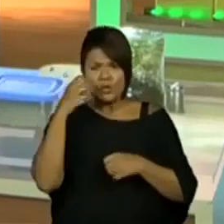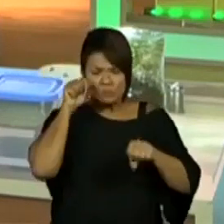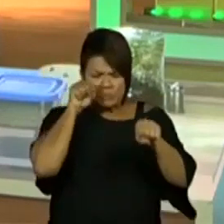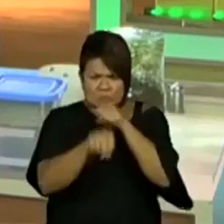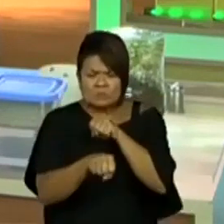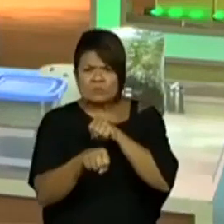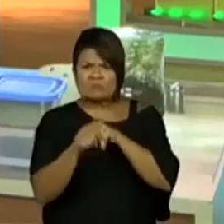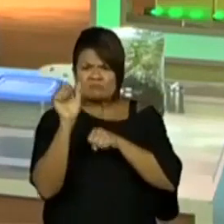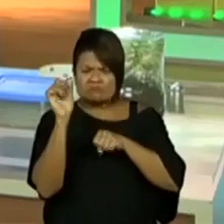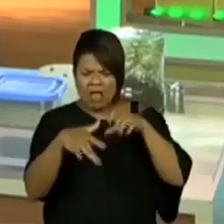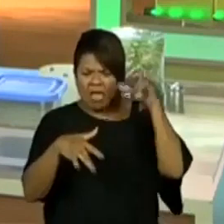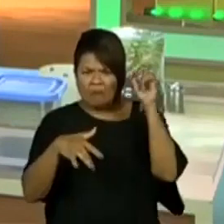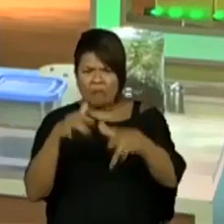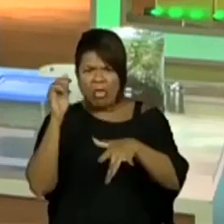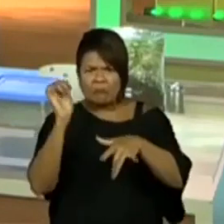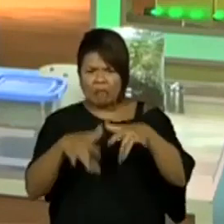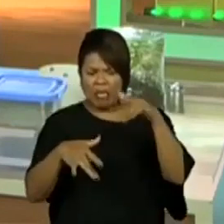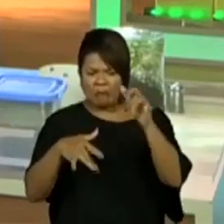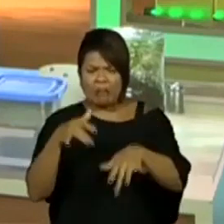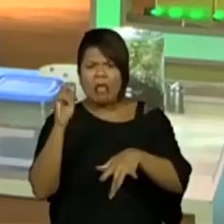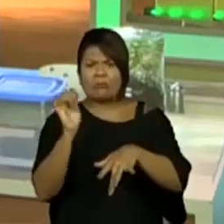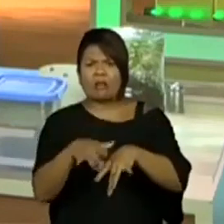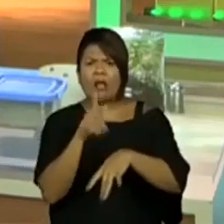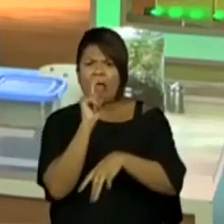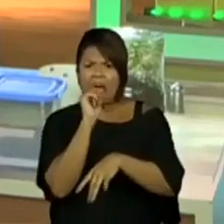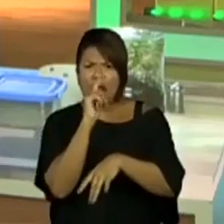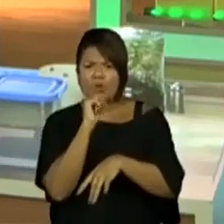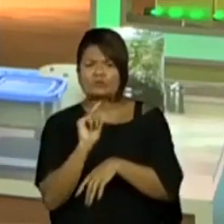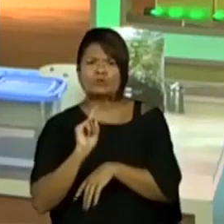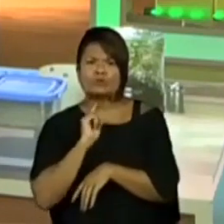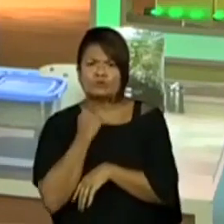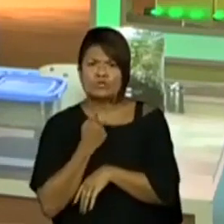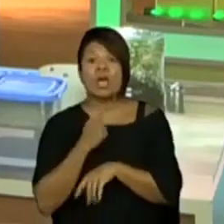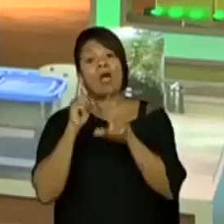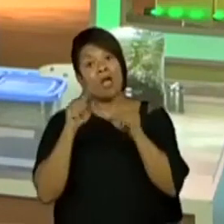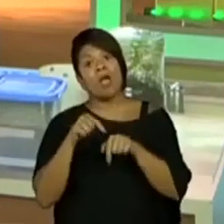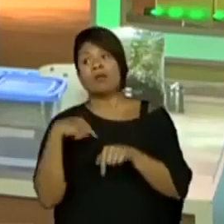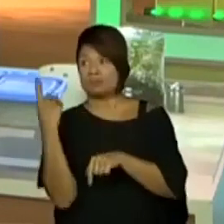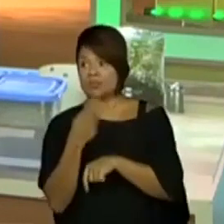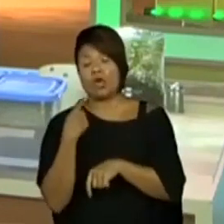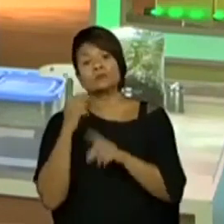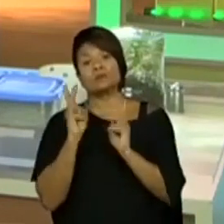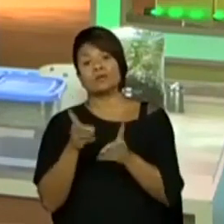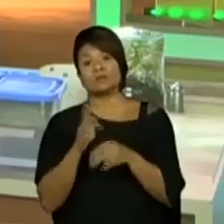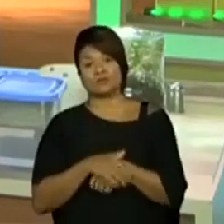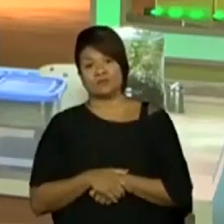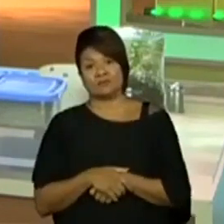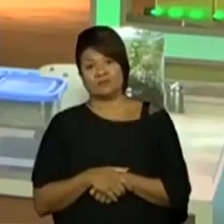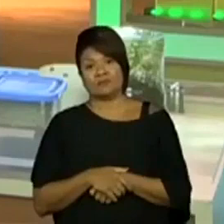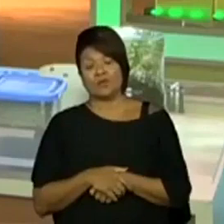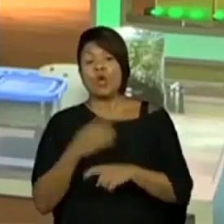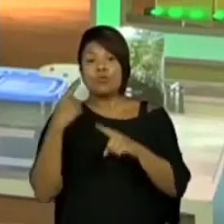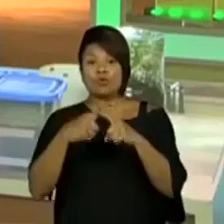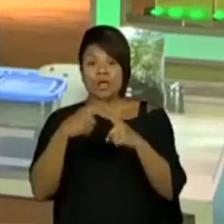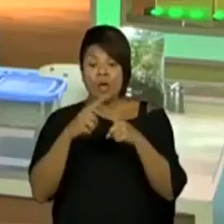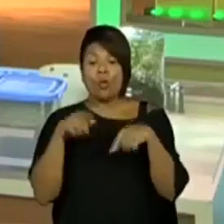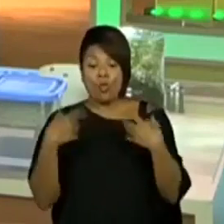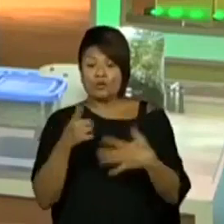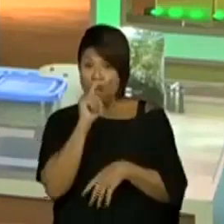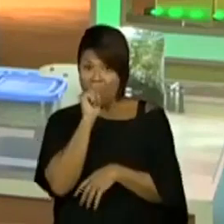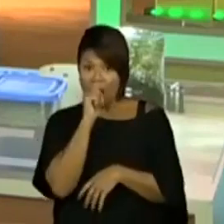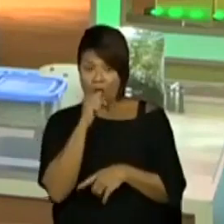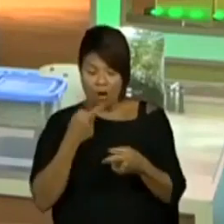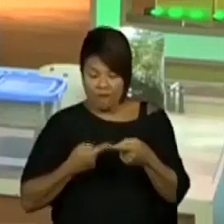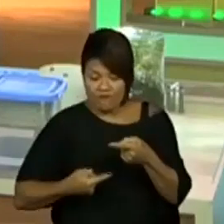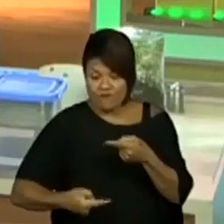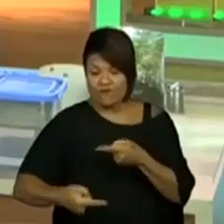hídrico somos nós mesmos. Então, o recurso, quando ele volta para o ciclo, ele